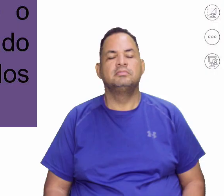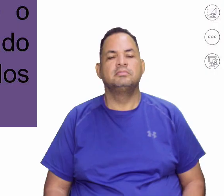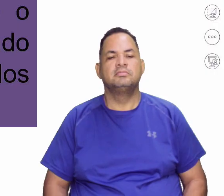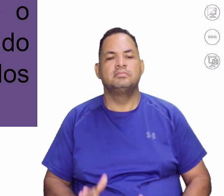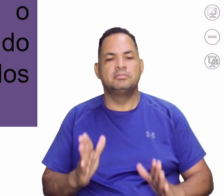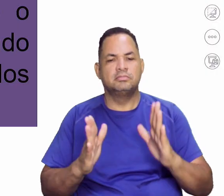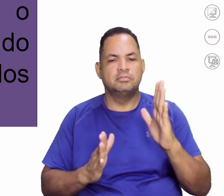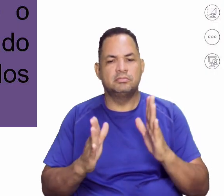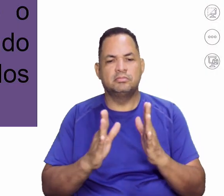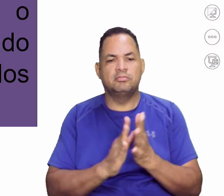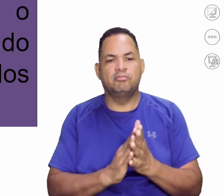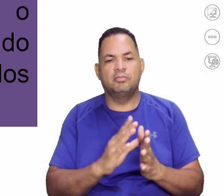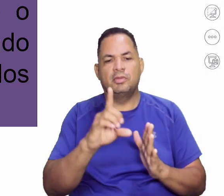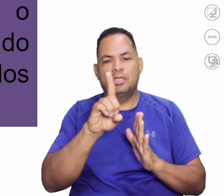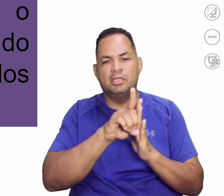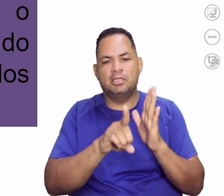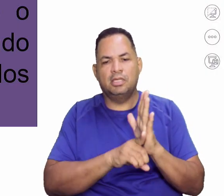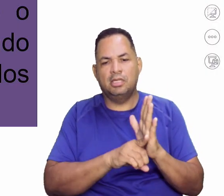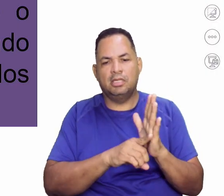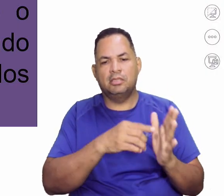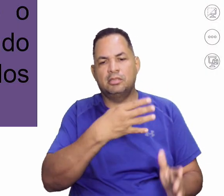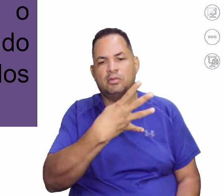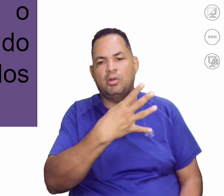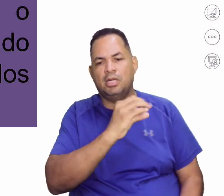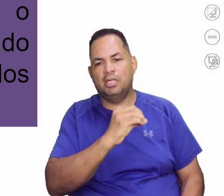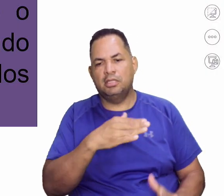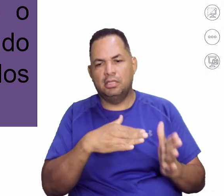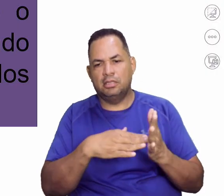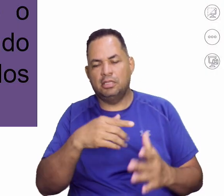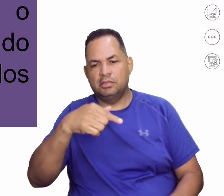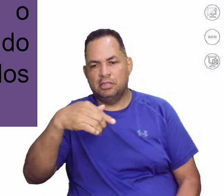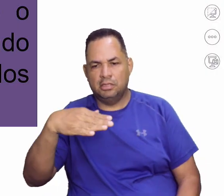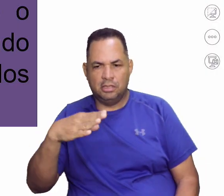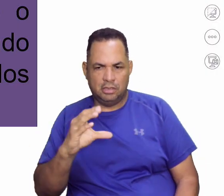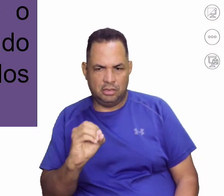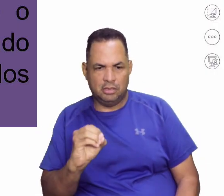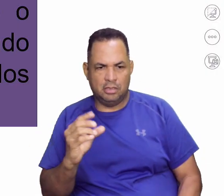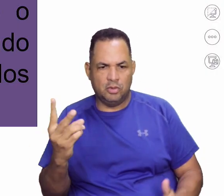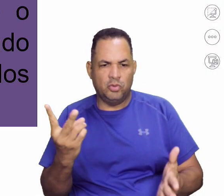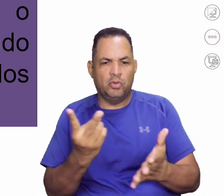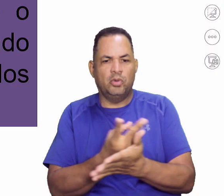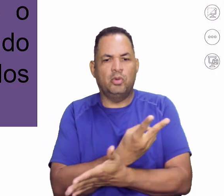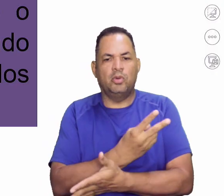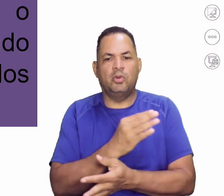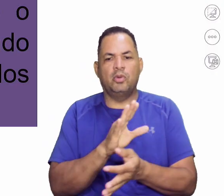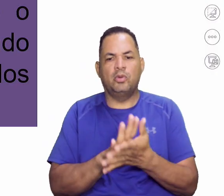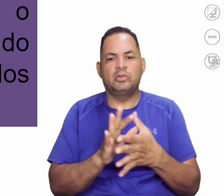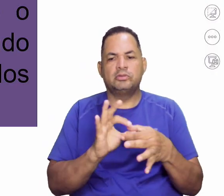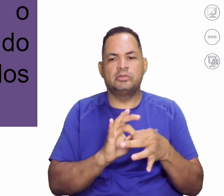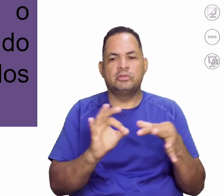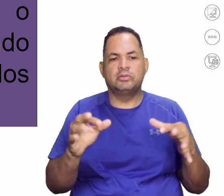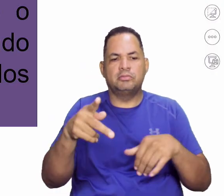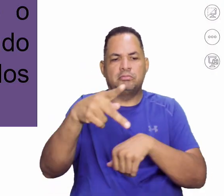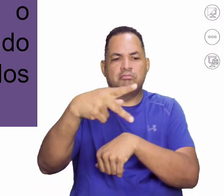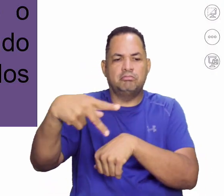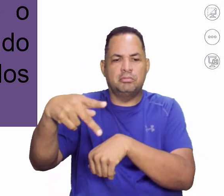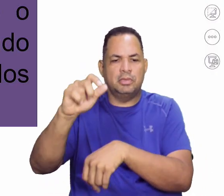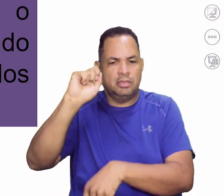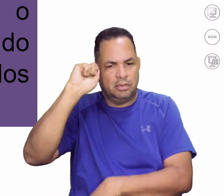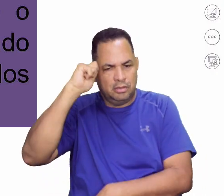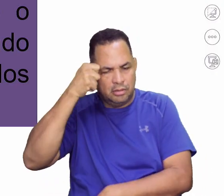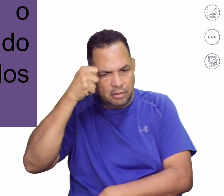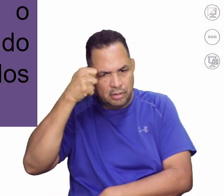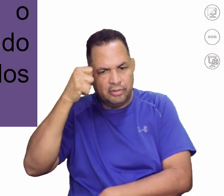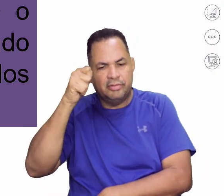Entre as décadas de 1940 e 1970, ocorreu uma grande onda de independência